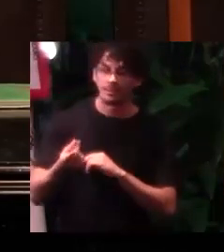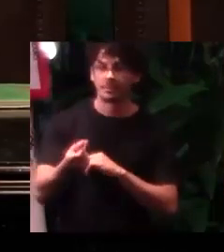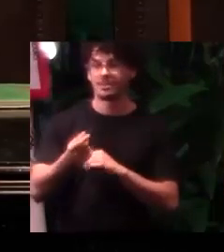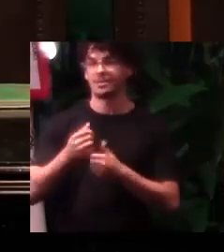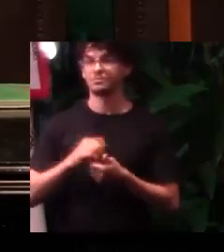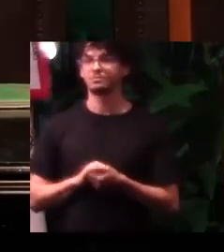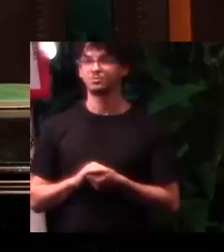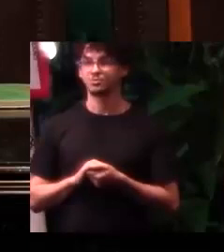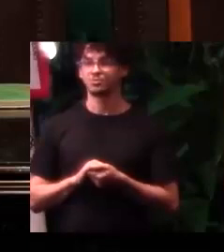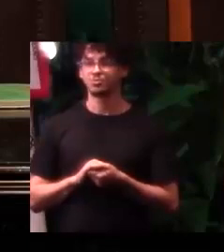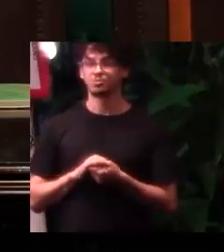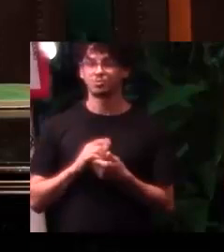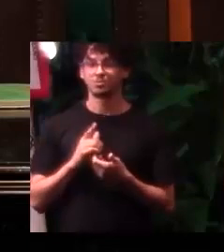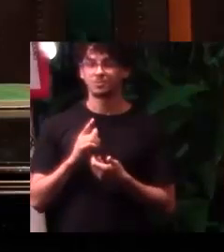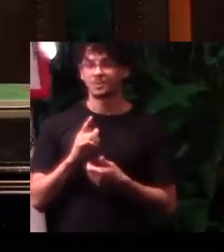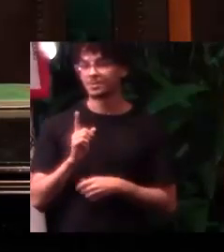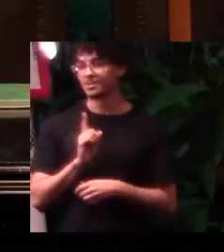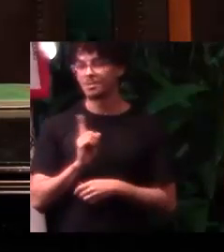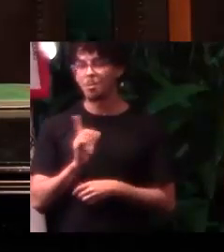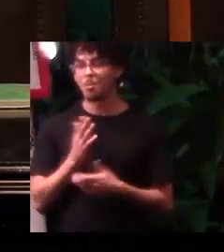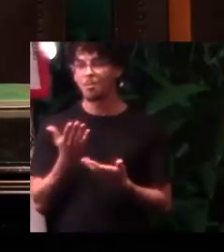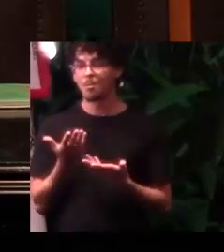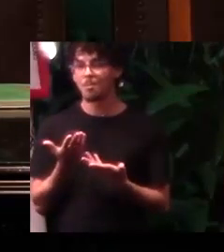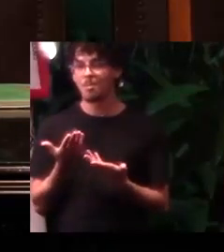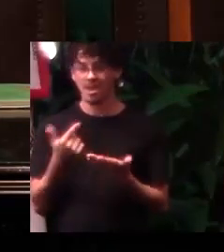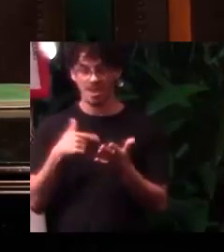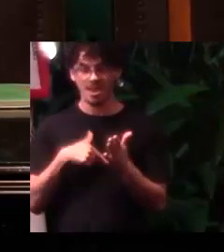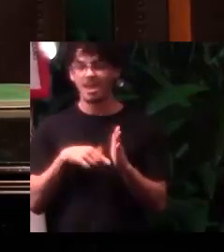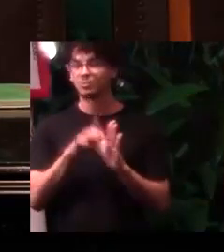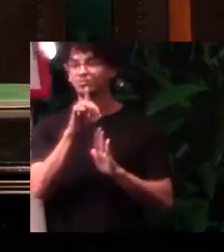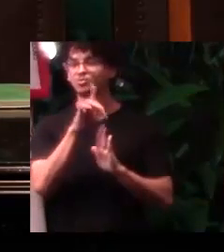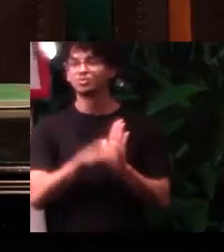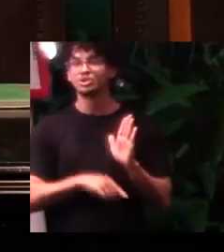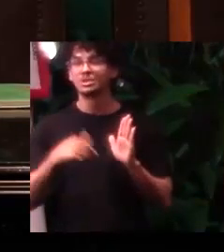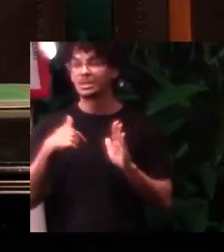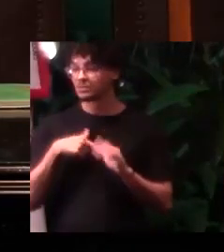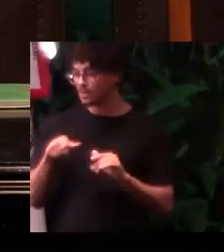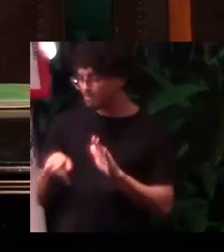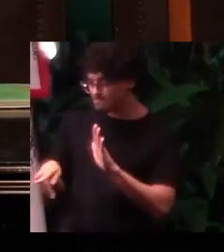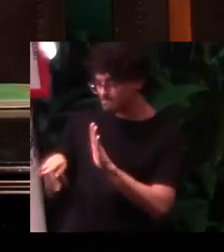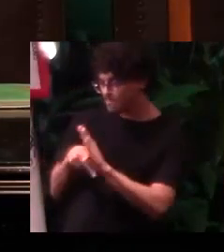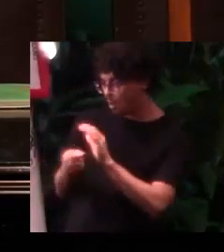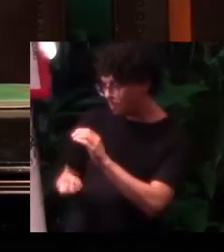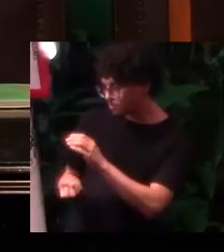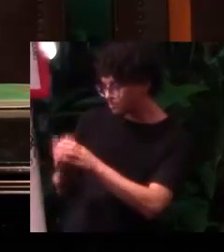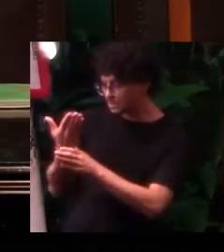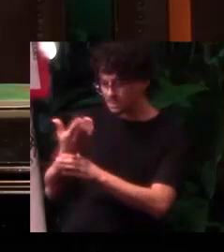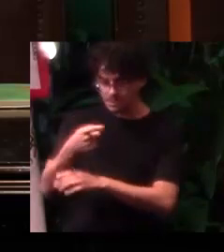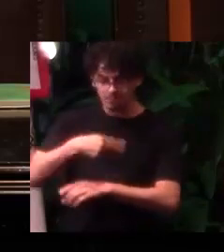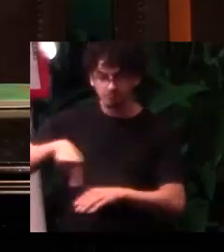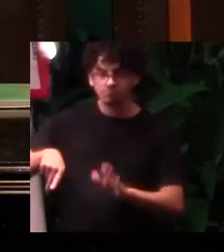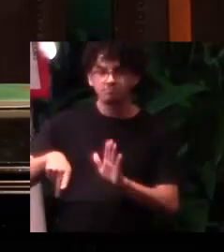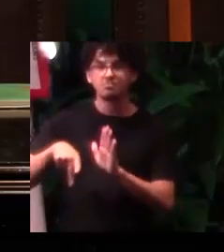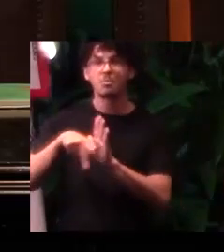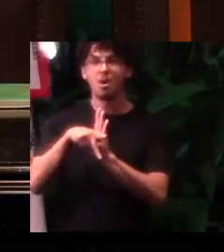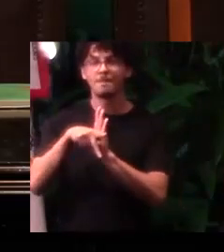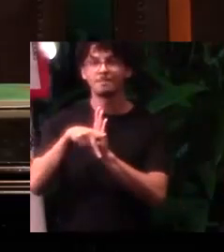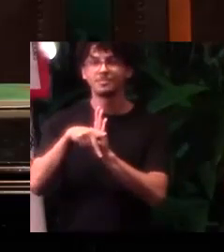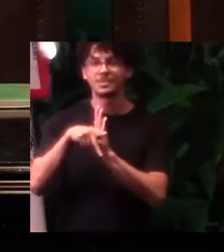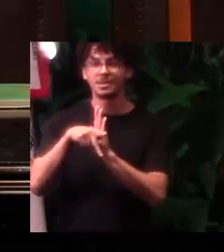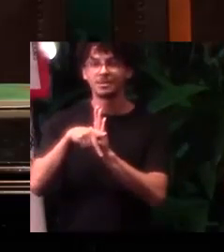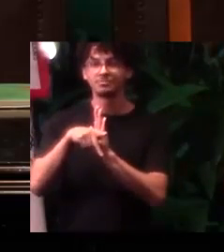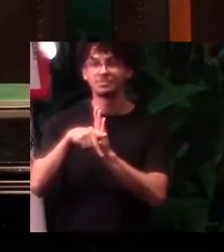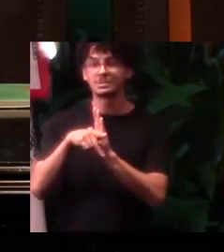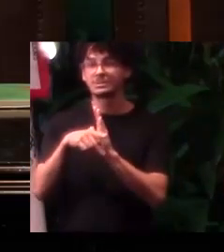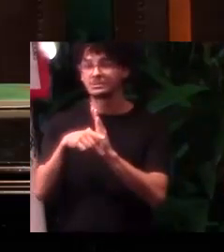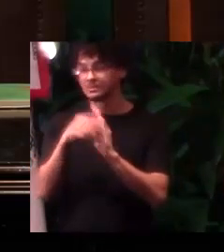a algo que se manifesta na natureza das coisas da ordem fenomênica, Nada disso